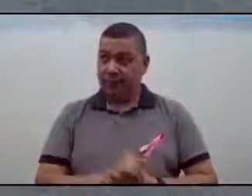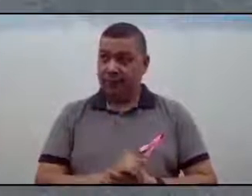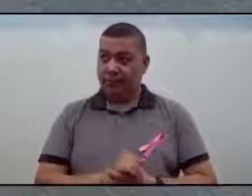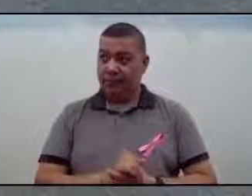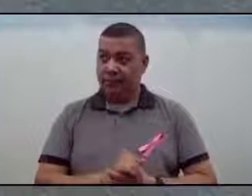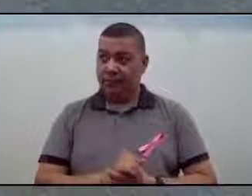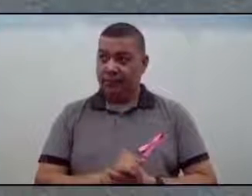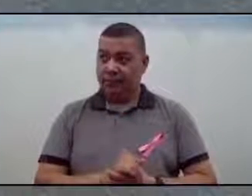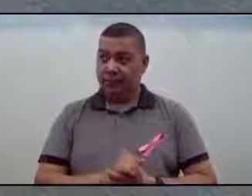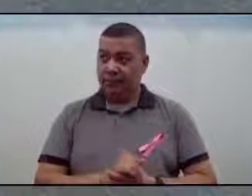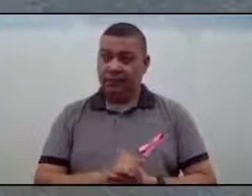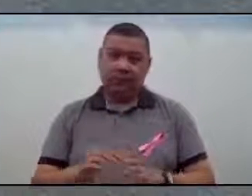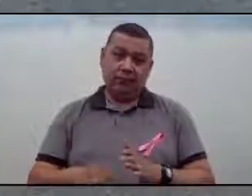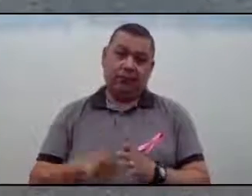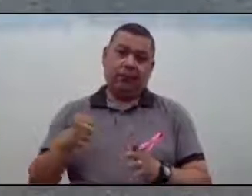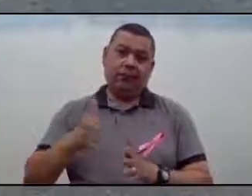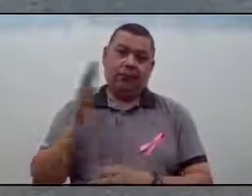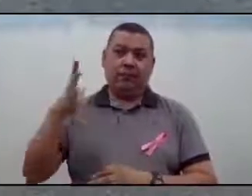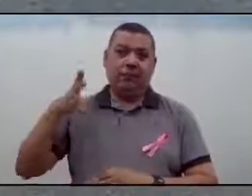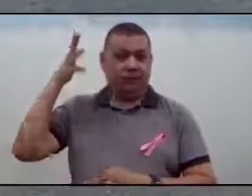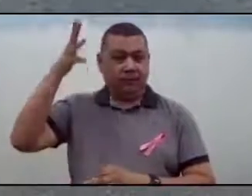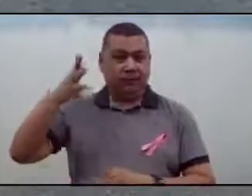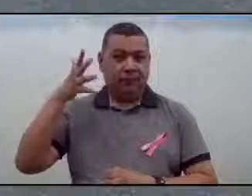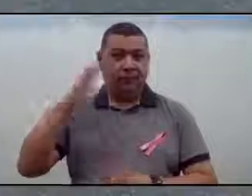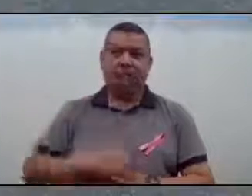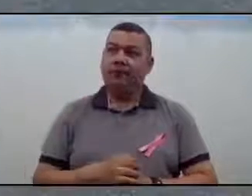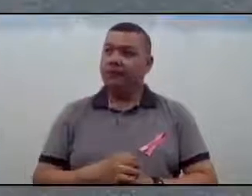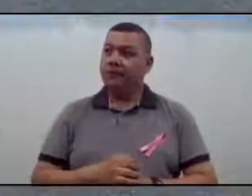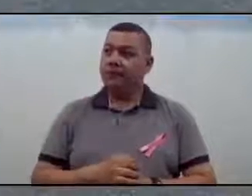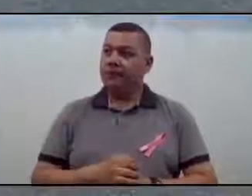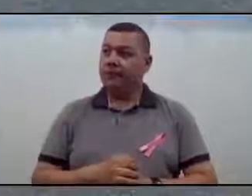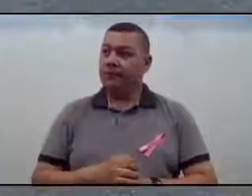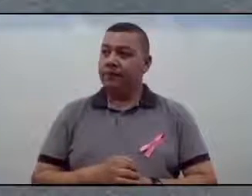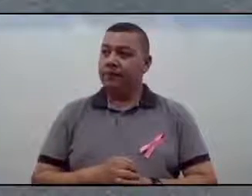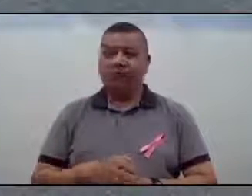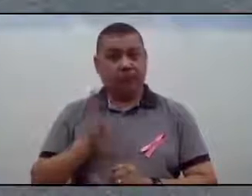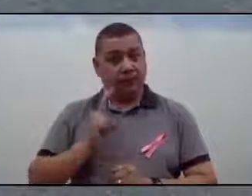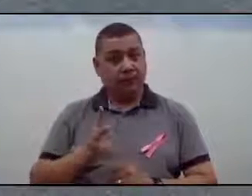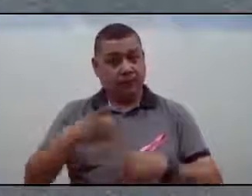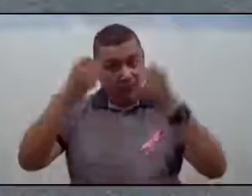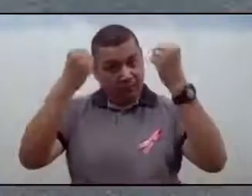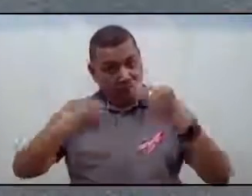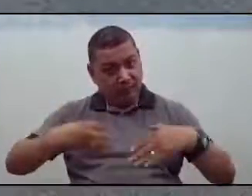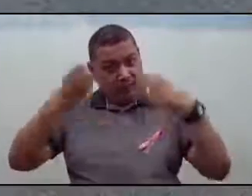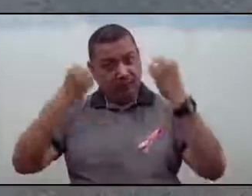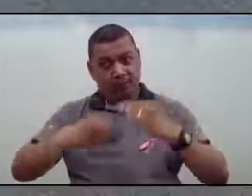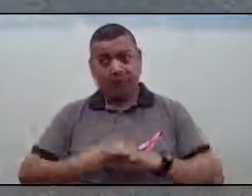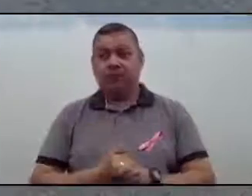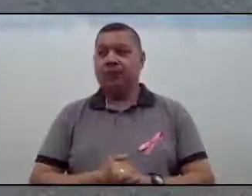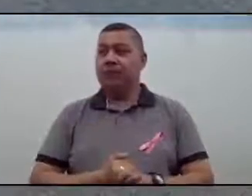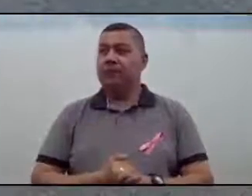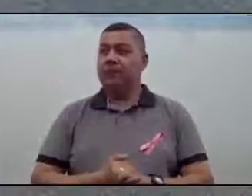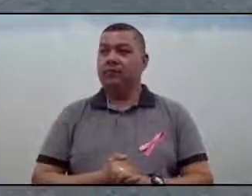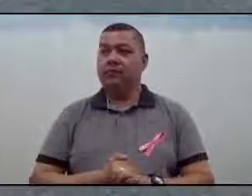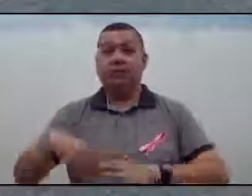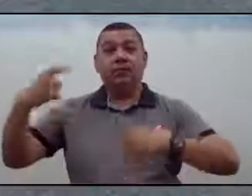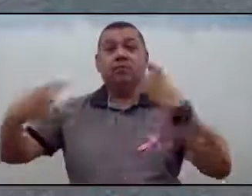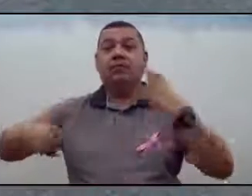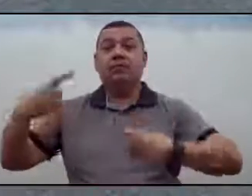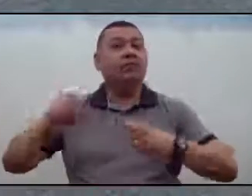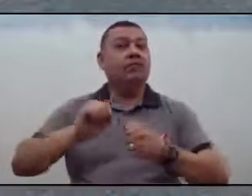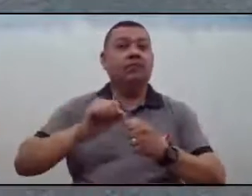o primeiro vereador a discursar. Como é que eu sempre tenho dito que política se faz